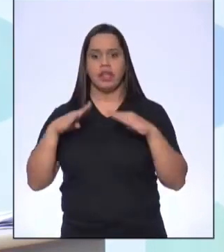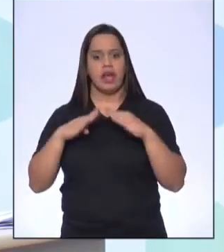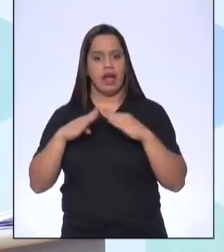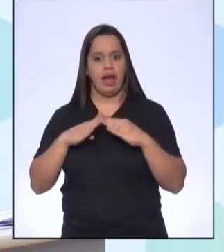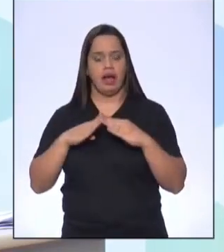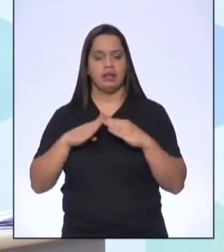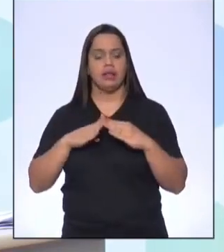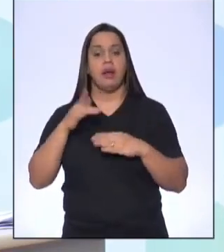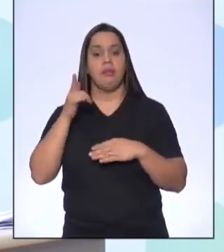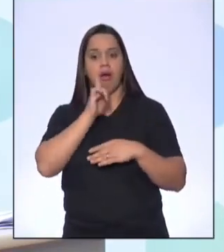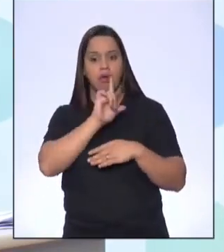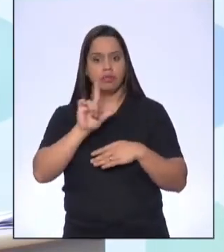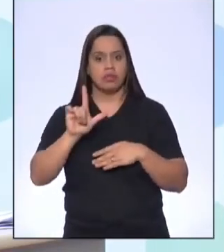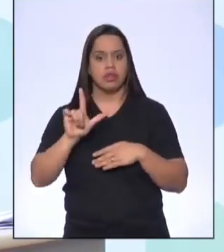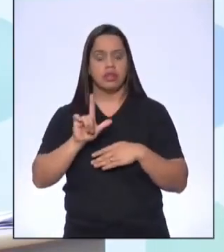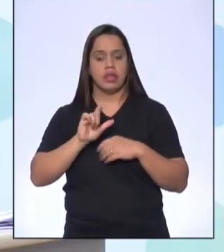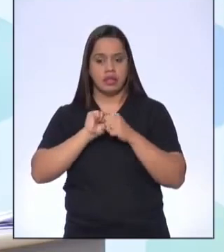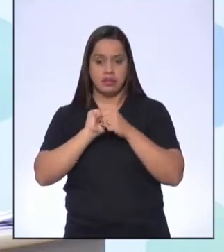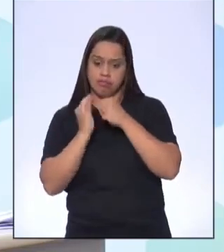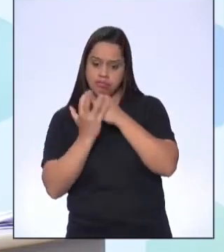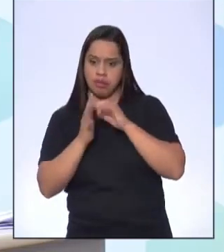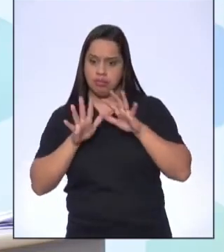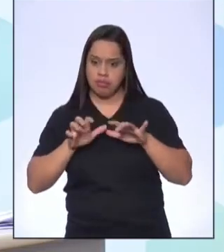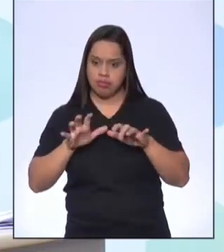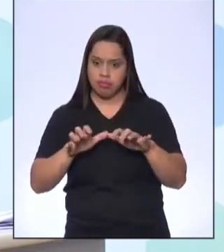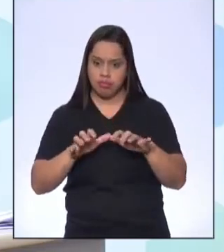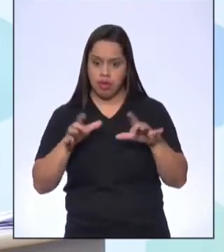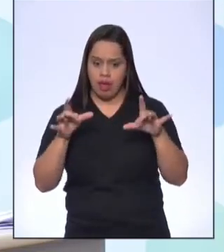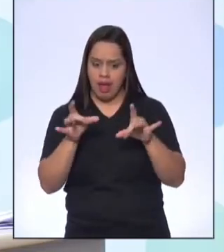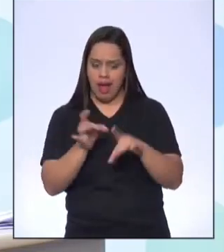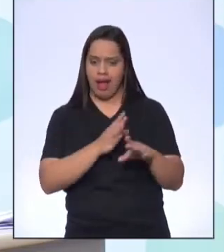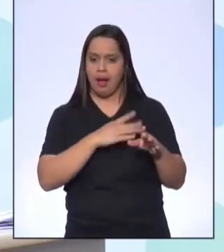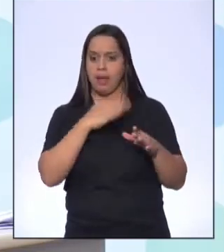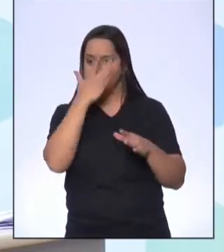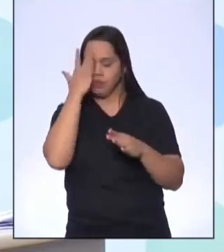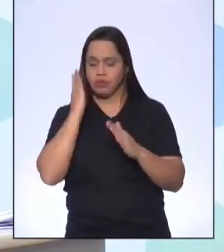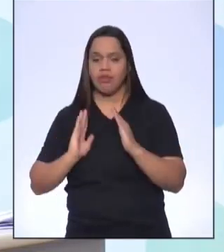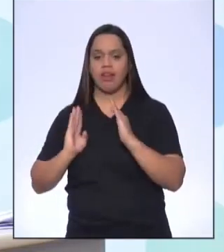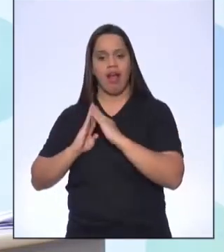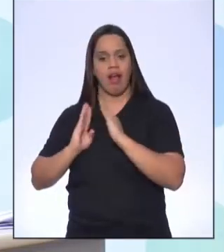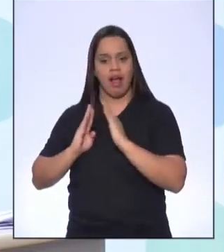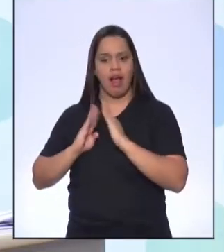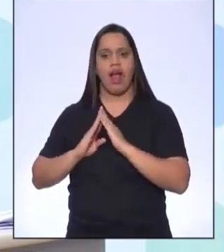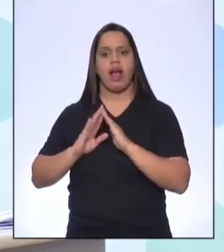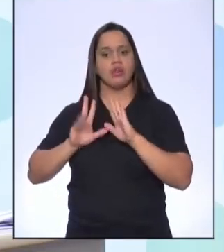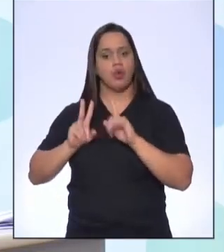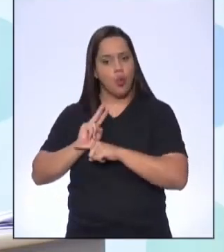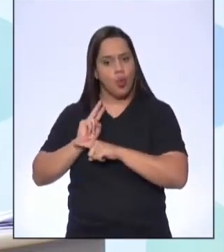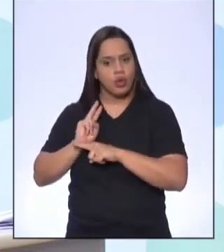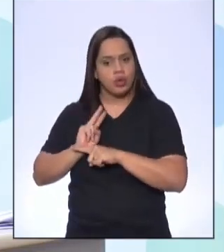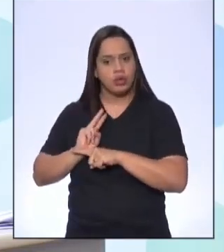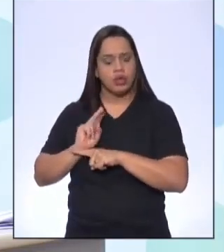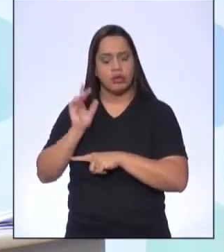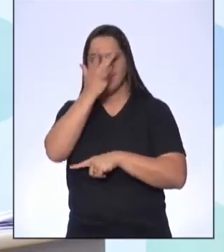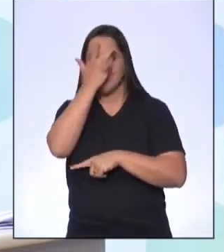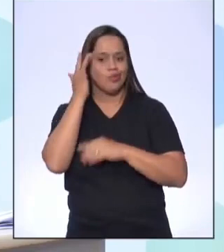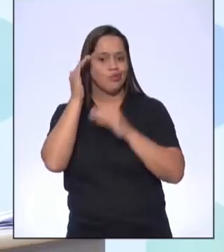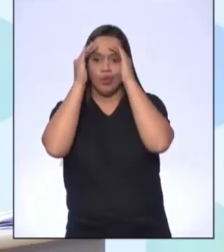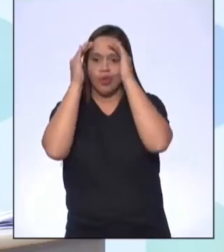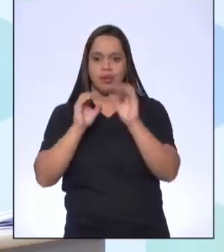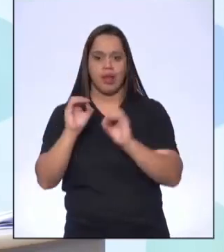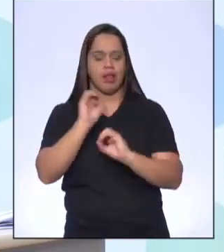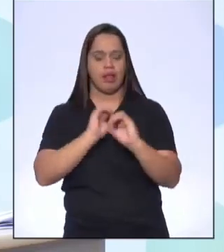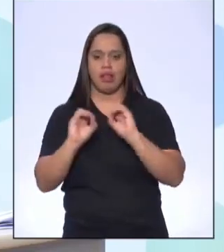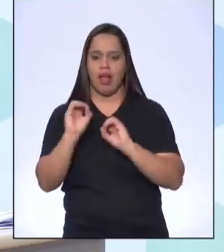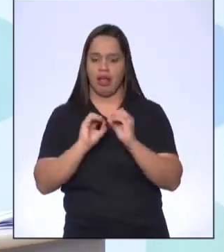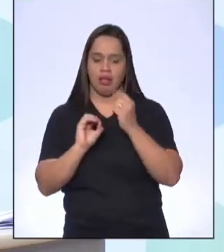momento, esta imagem é uma denúncia, né? Pessoas festejando, fazendo festa, né, no momento de pandemia. Então, esta